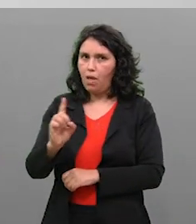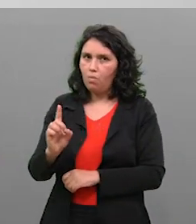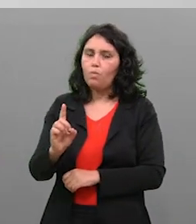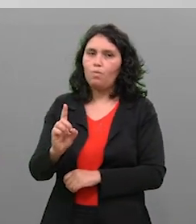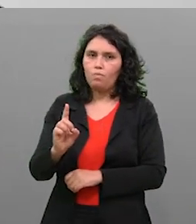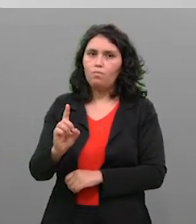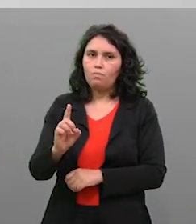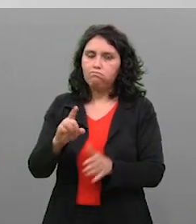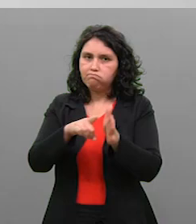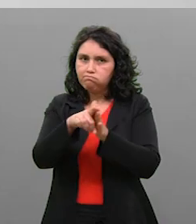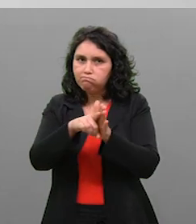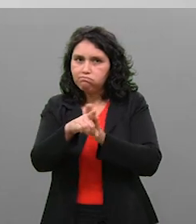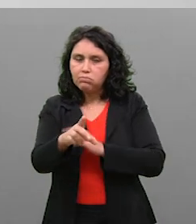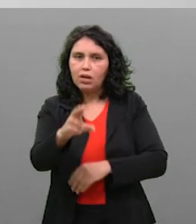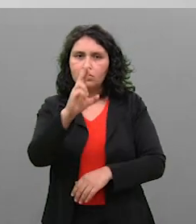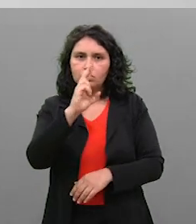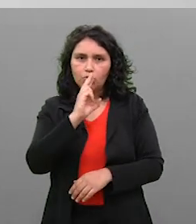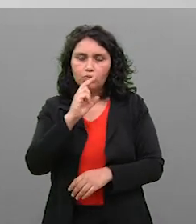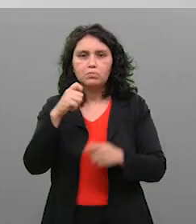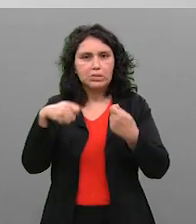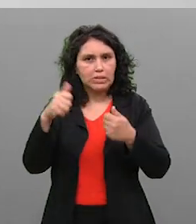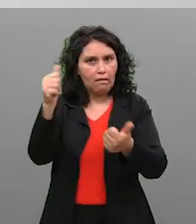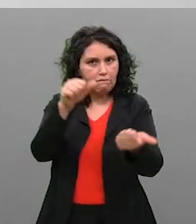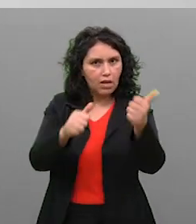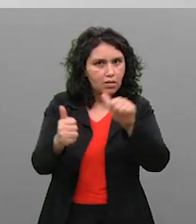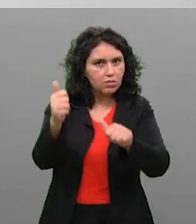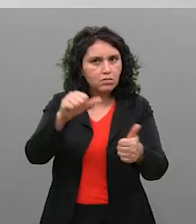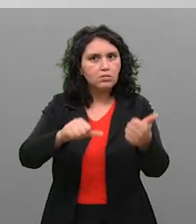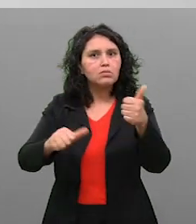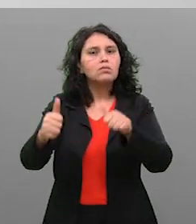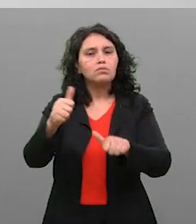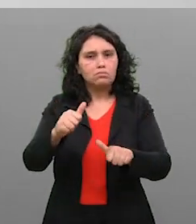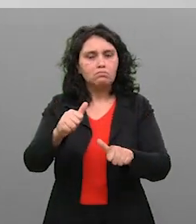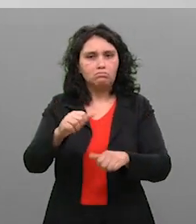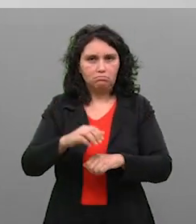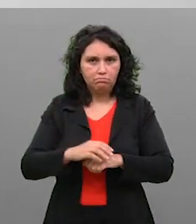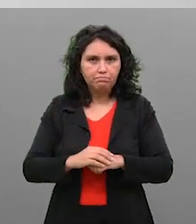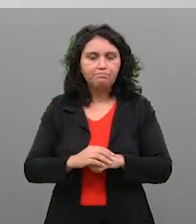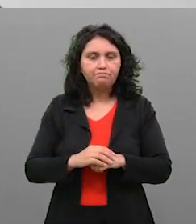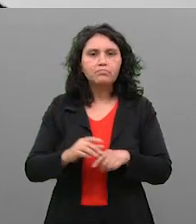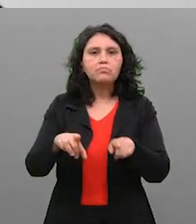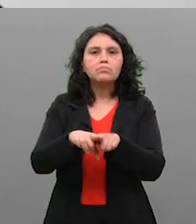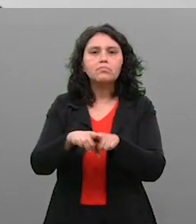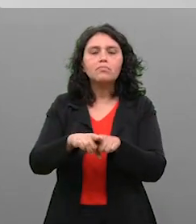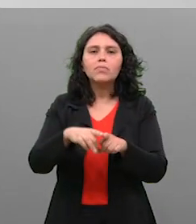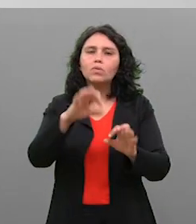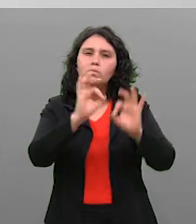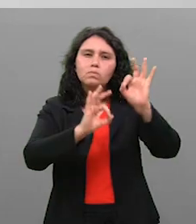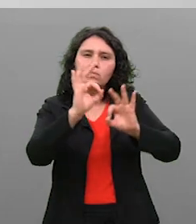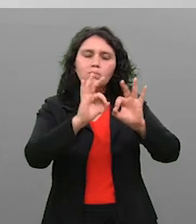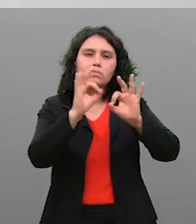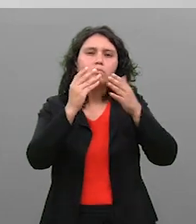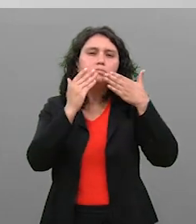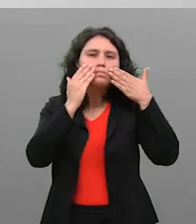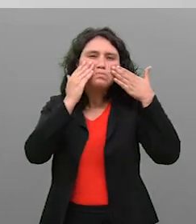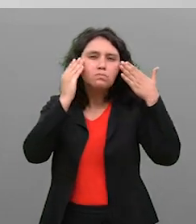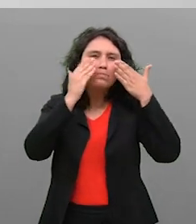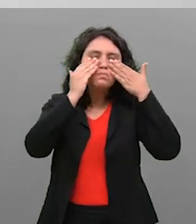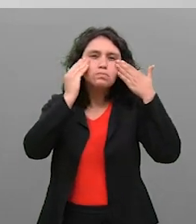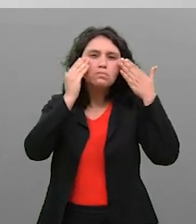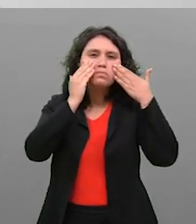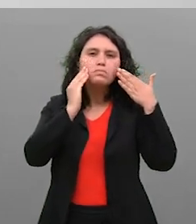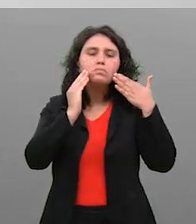formal, esse tipo de procedimento, ele é estritamente feito para as pessoas com mais idade, que tenham um